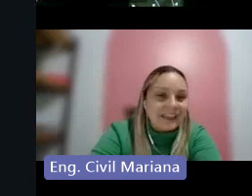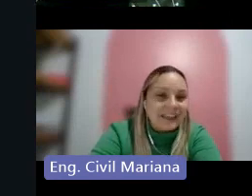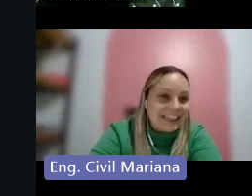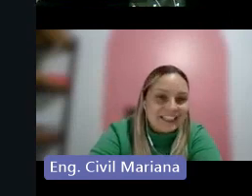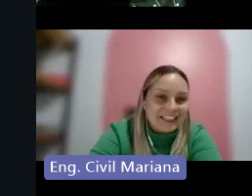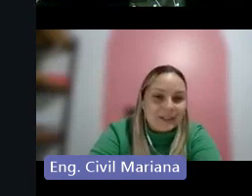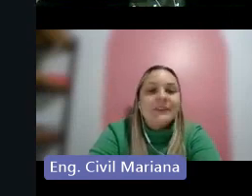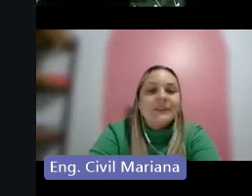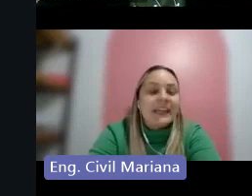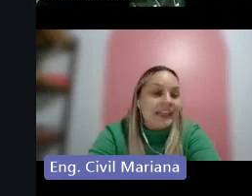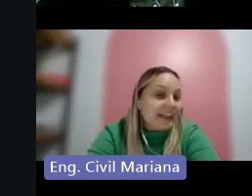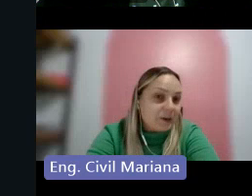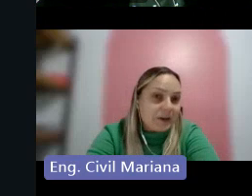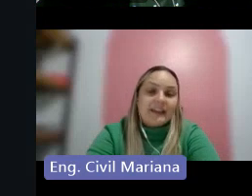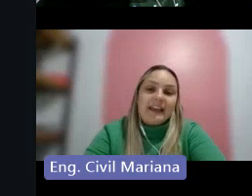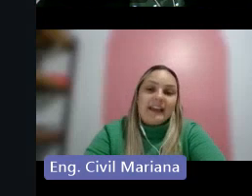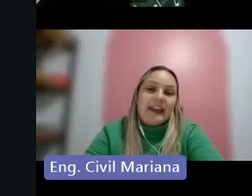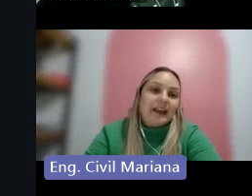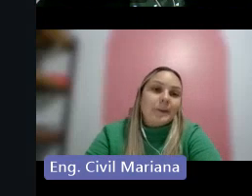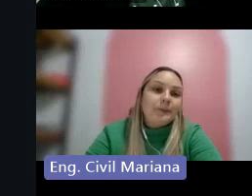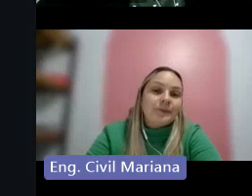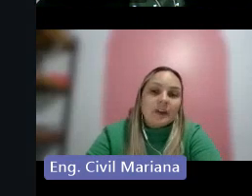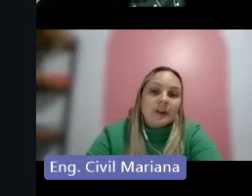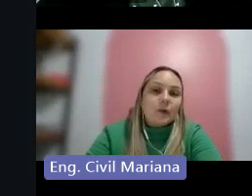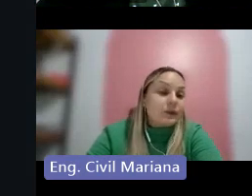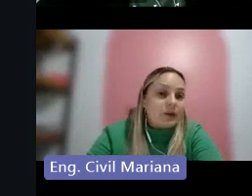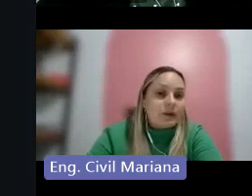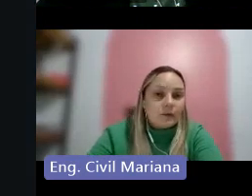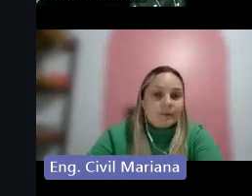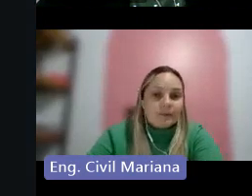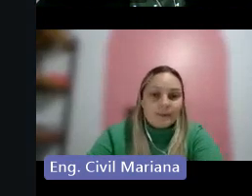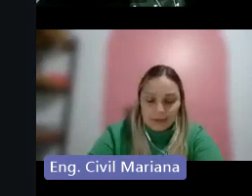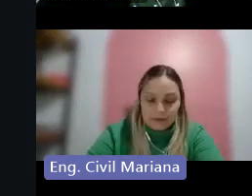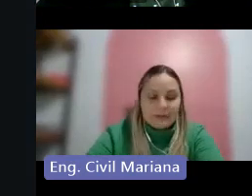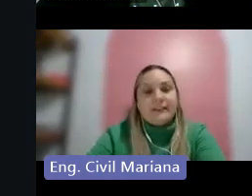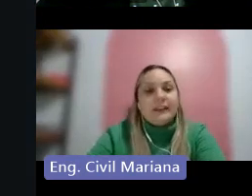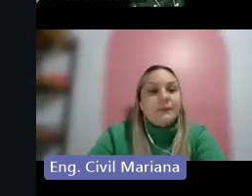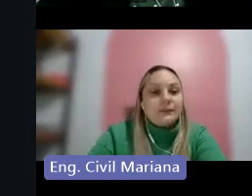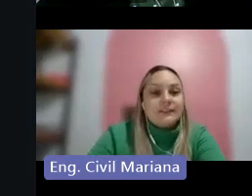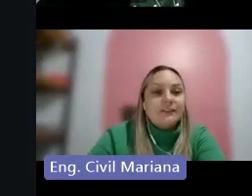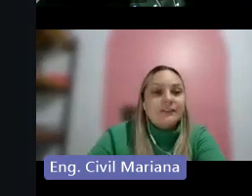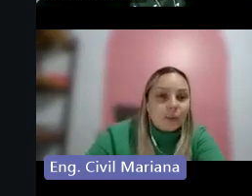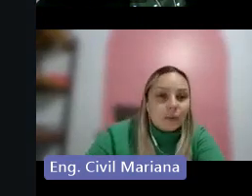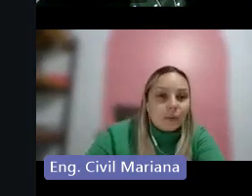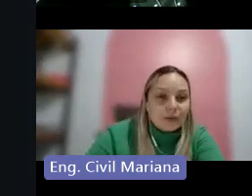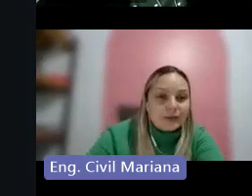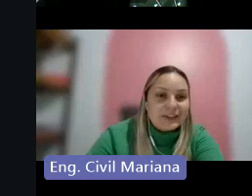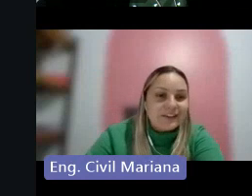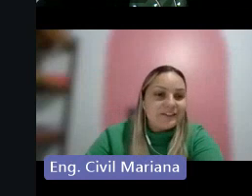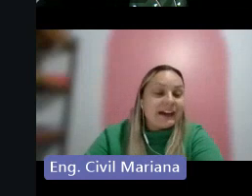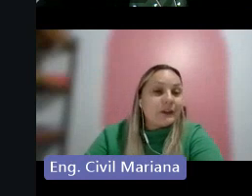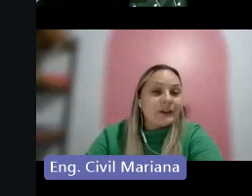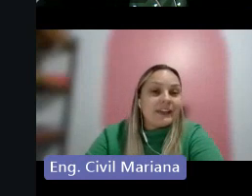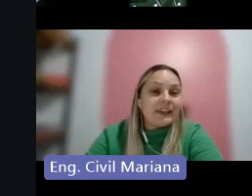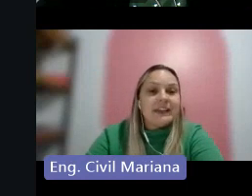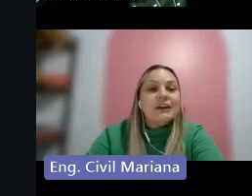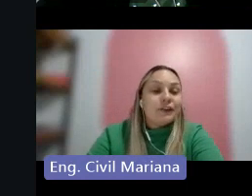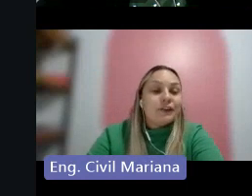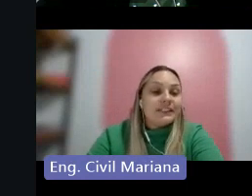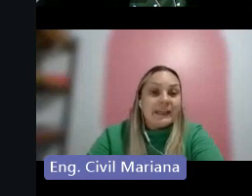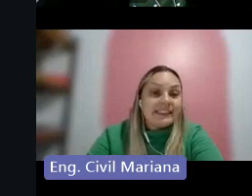Só aqui na minha região. E realmente, o pessoal, eu brinco que tem pessoas que vendem curso que